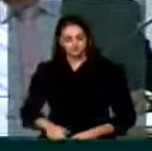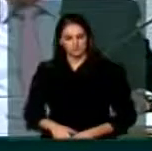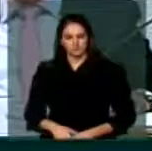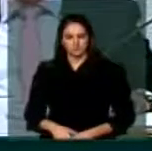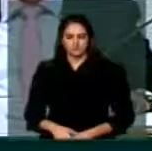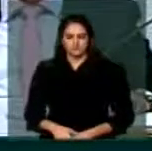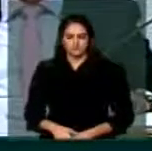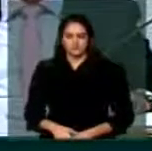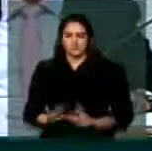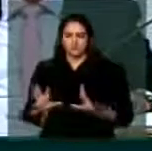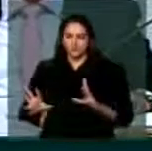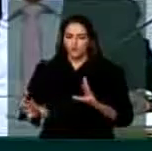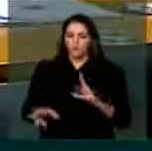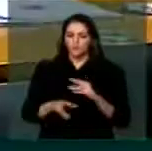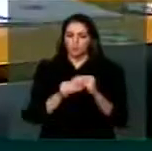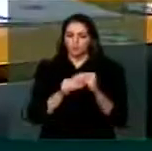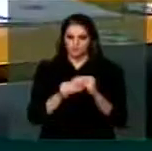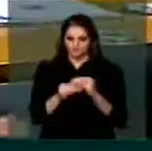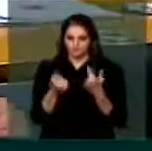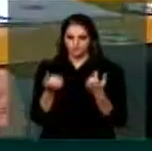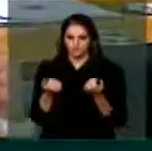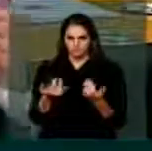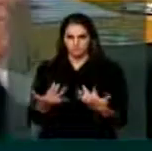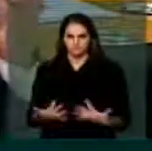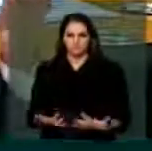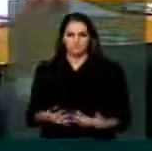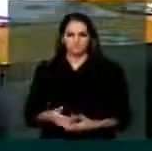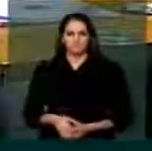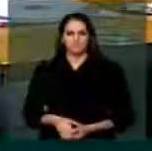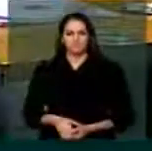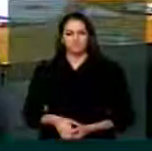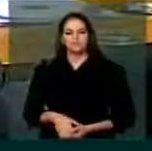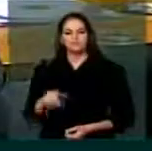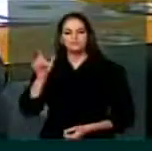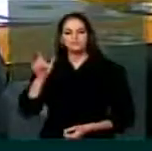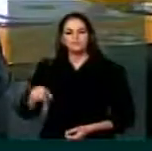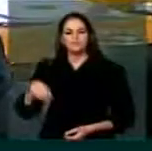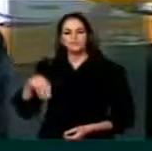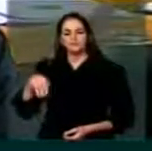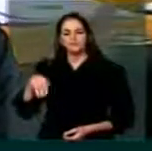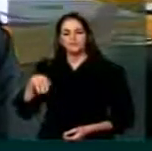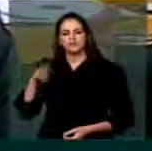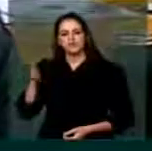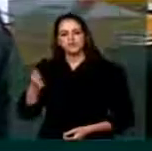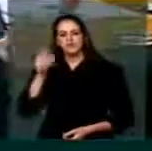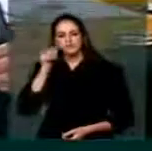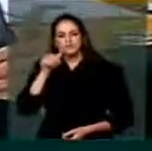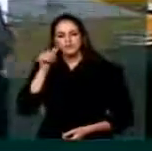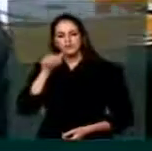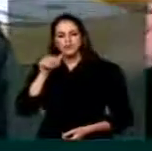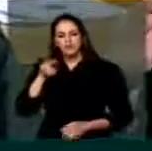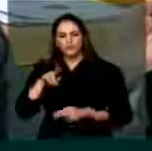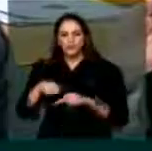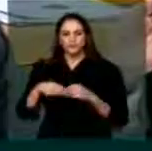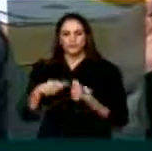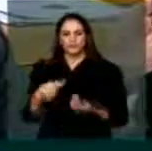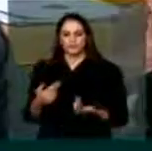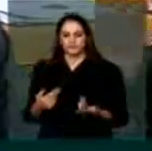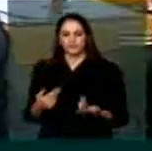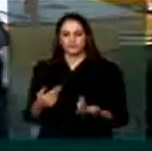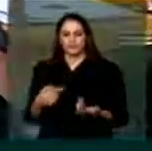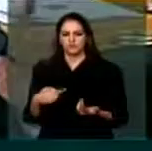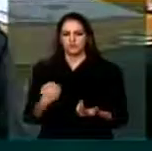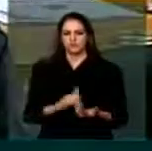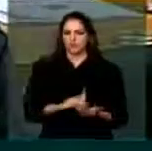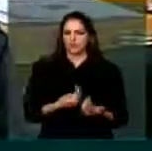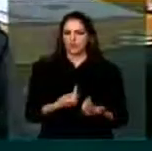apenas para fazer um complemento, não é a presença da Meiriposa que vai fazer com que alguém aqui do